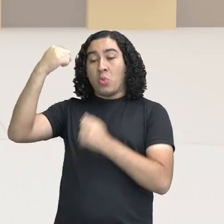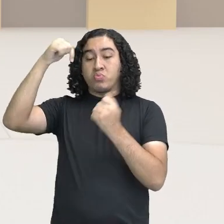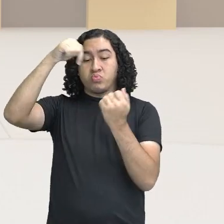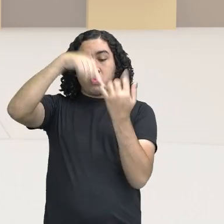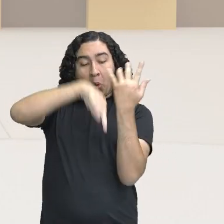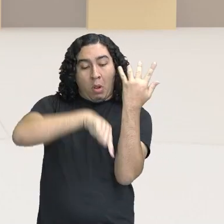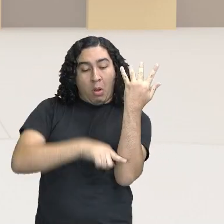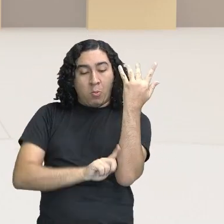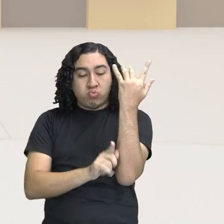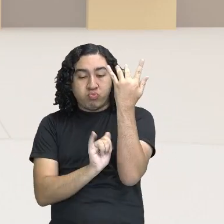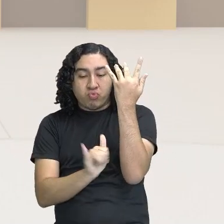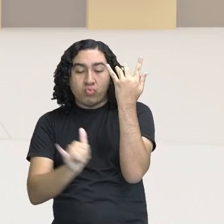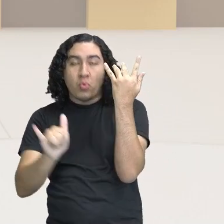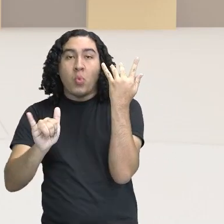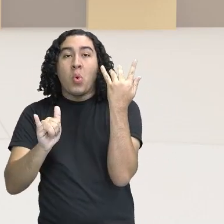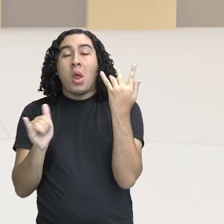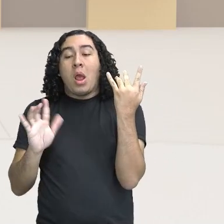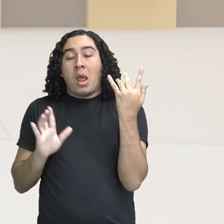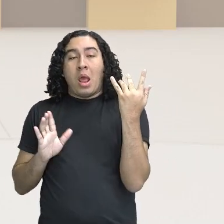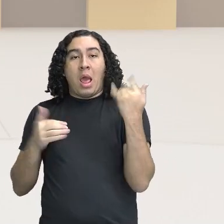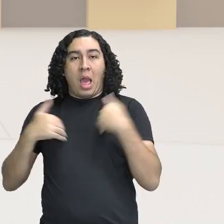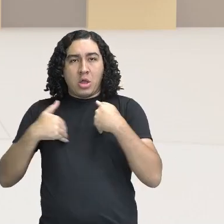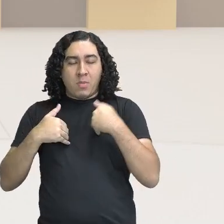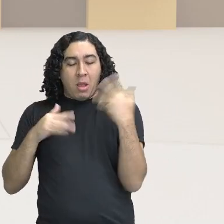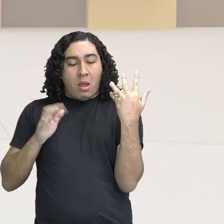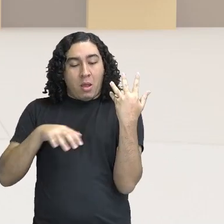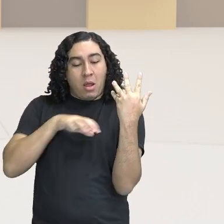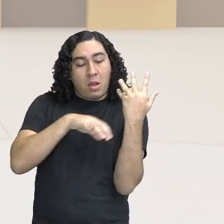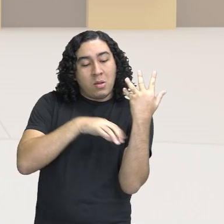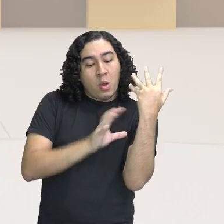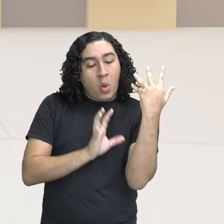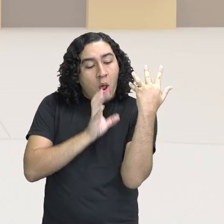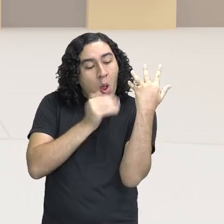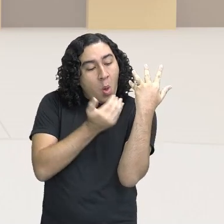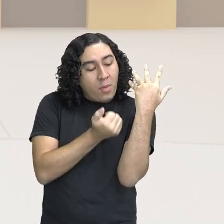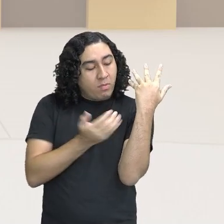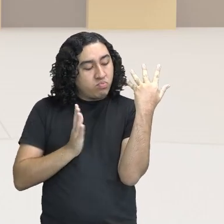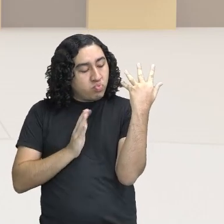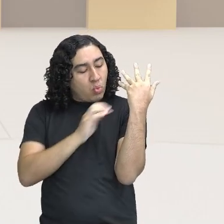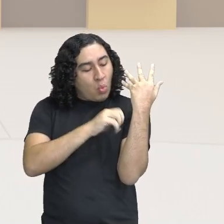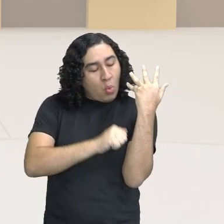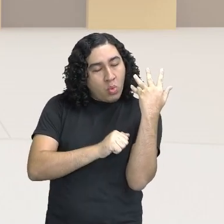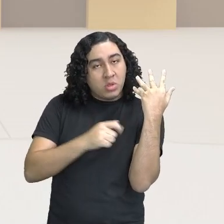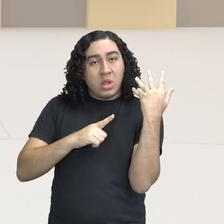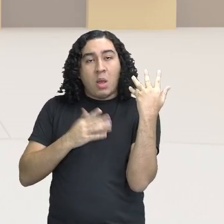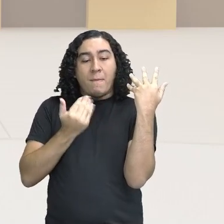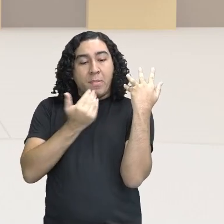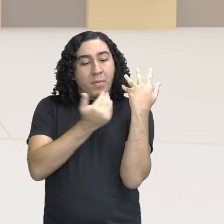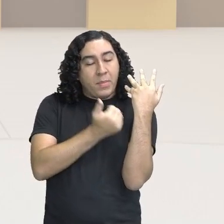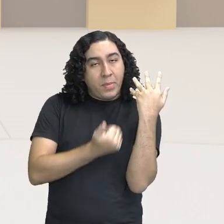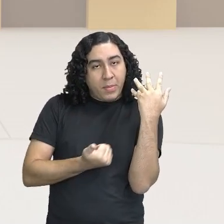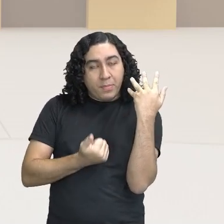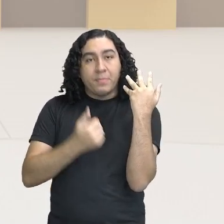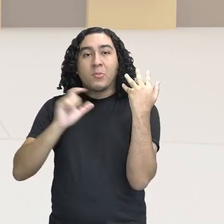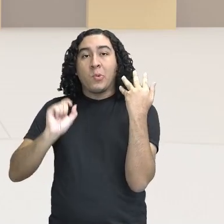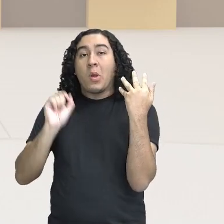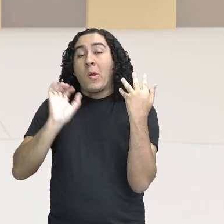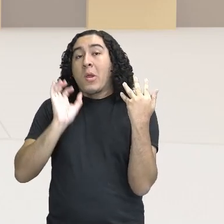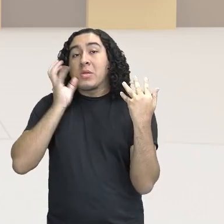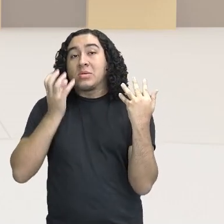aí os animais se alimentaram dessas plantas e essas plantas, à medida que eles foram consumindo mais, eles